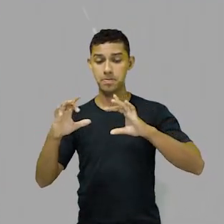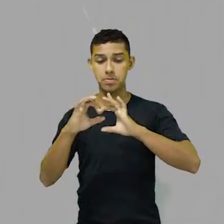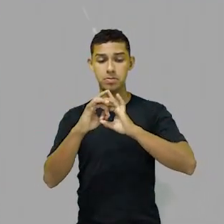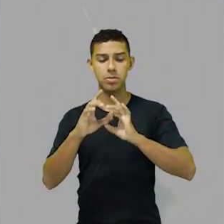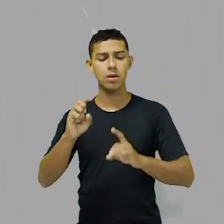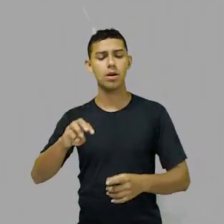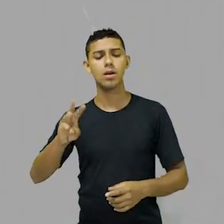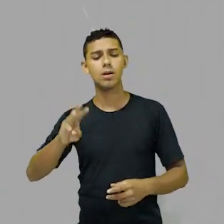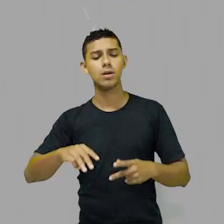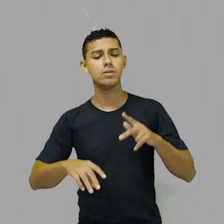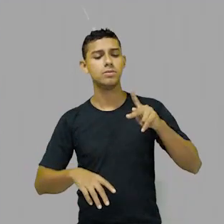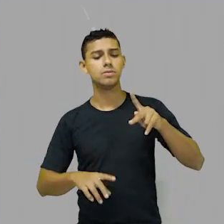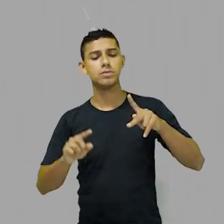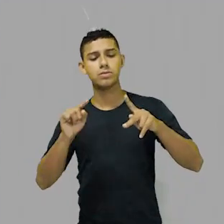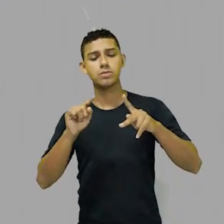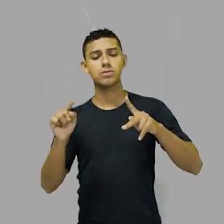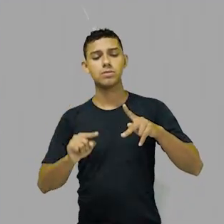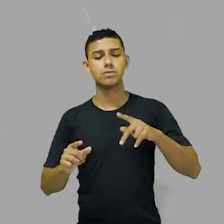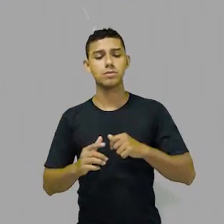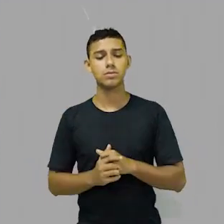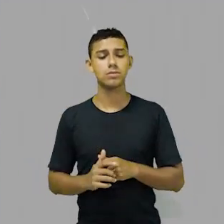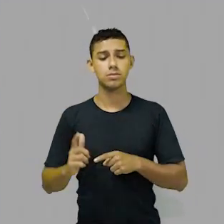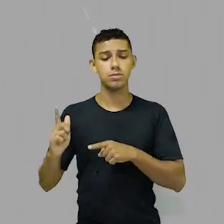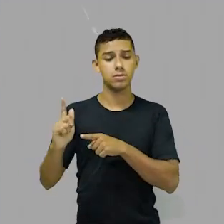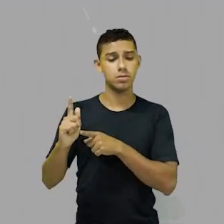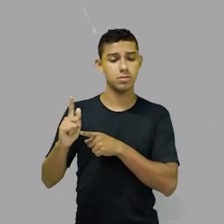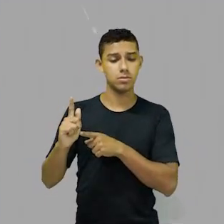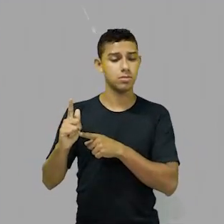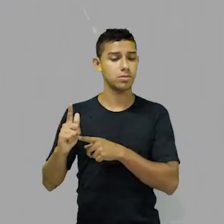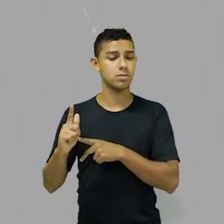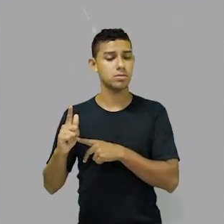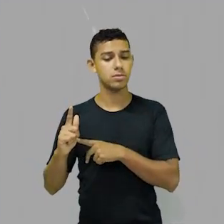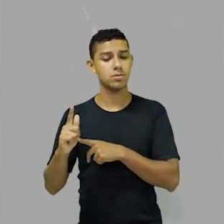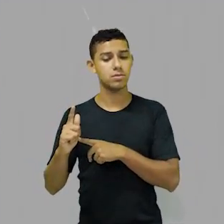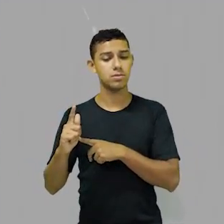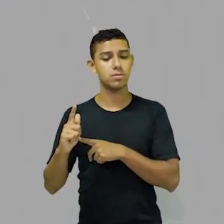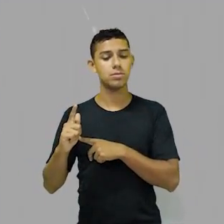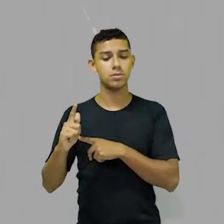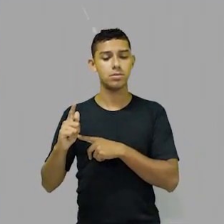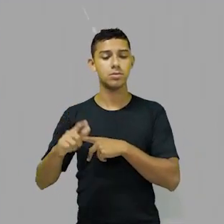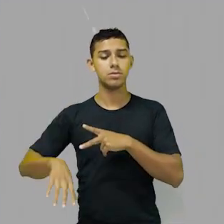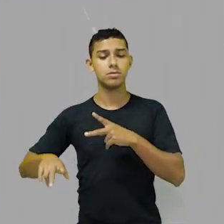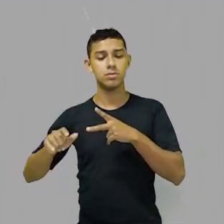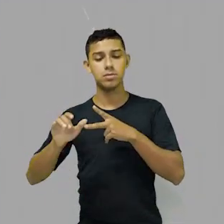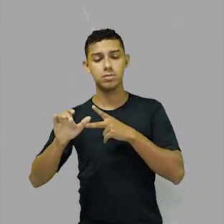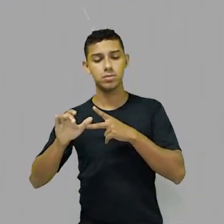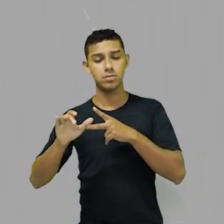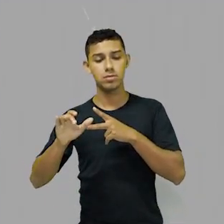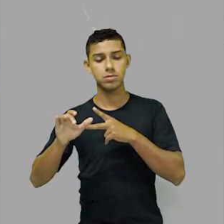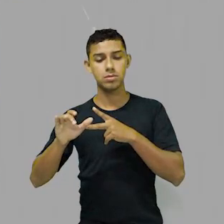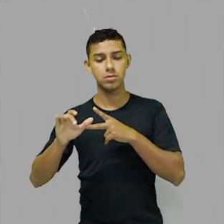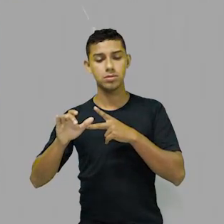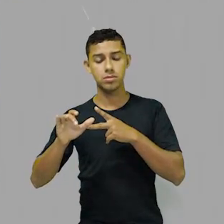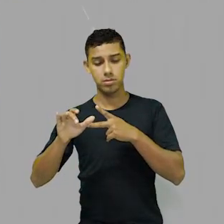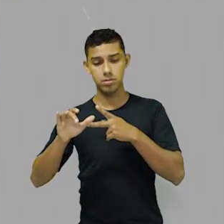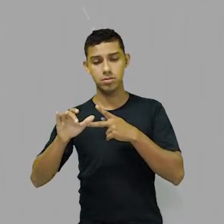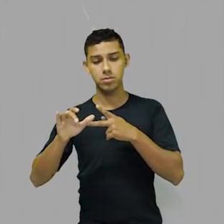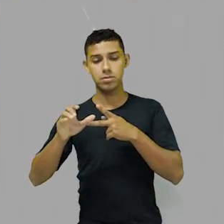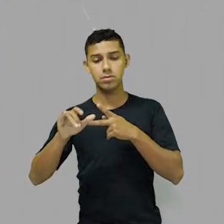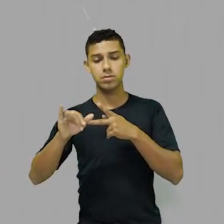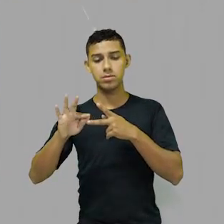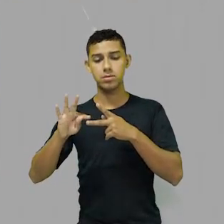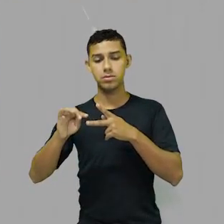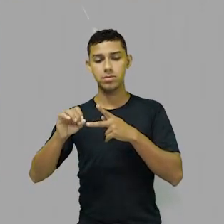Quem é P? P ele funcionaria como guanina. Então, P é guanina e o Z